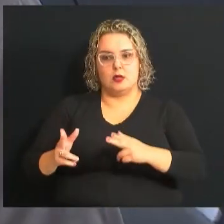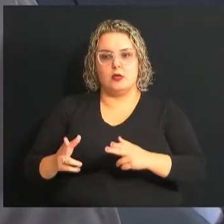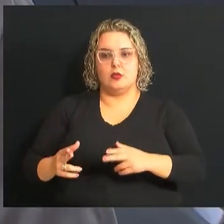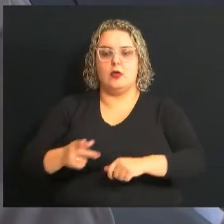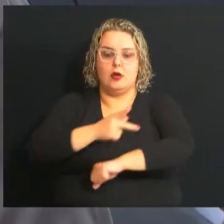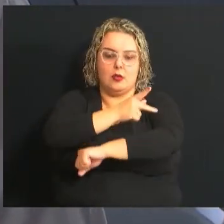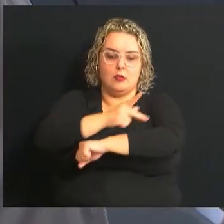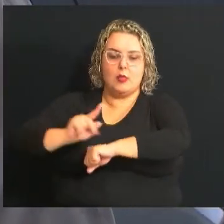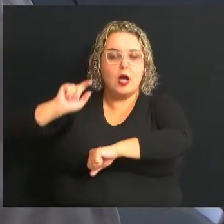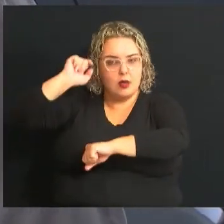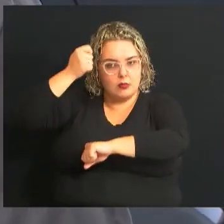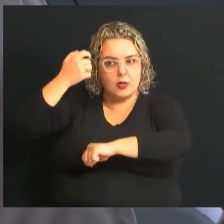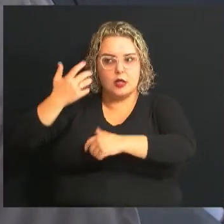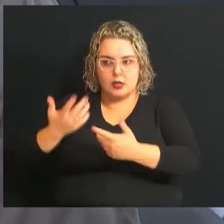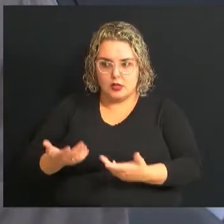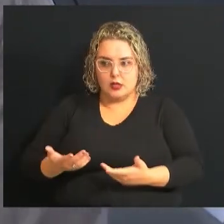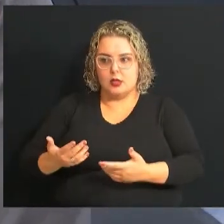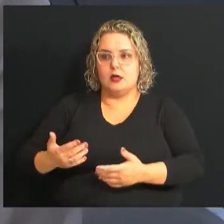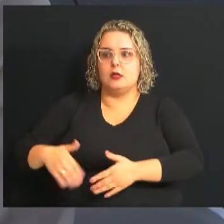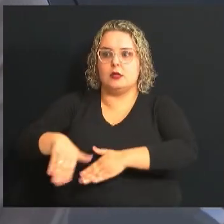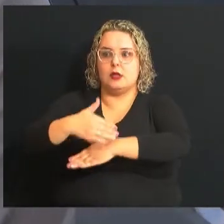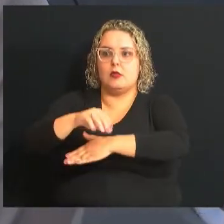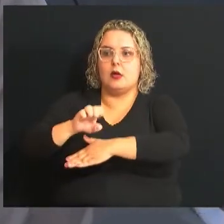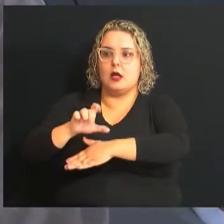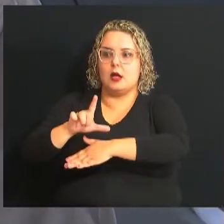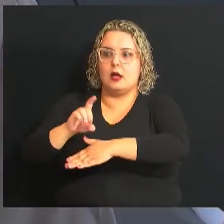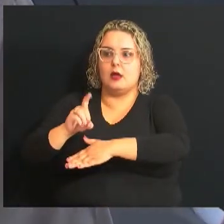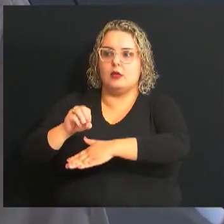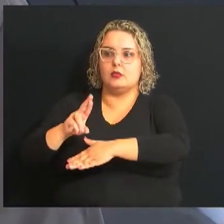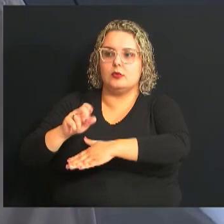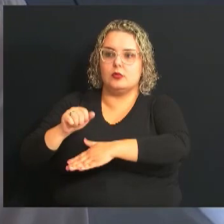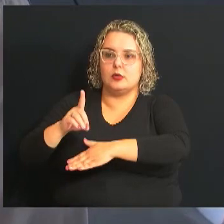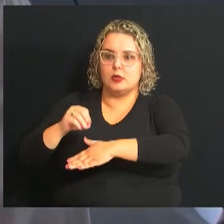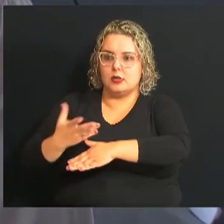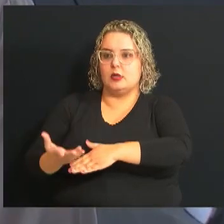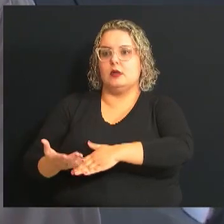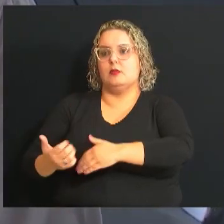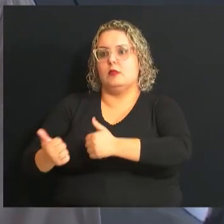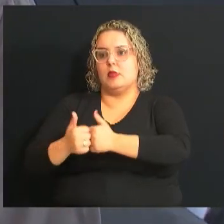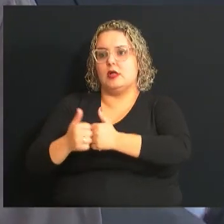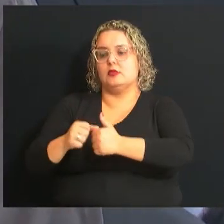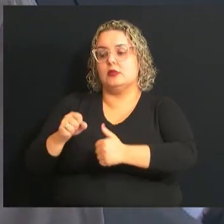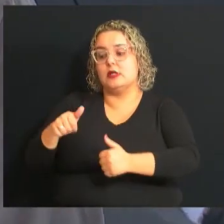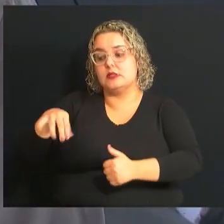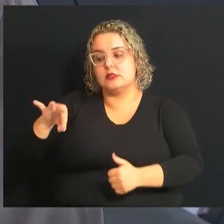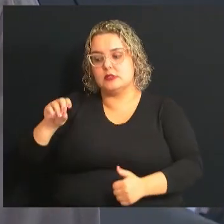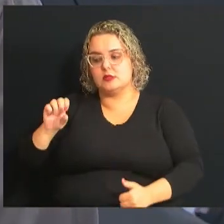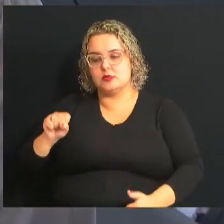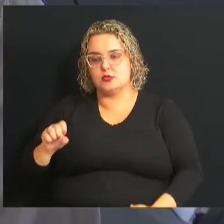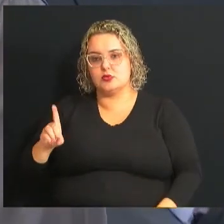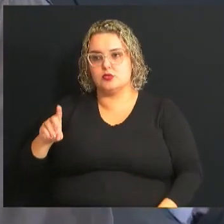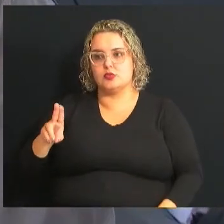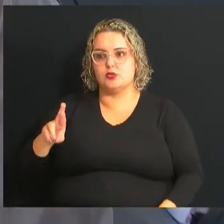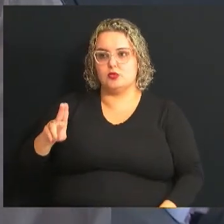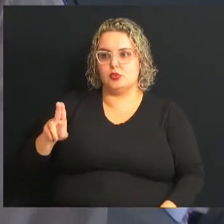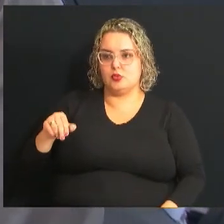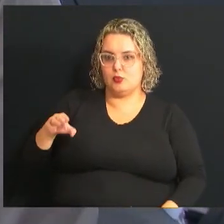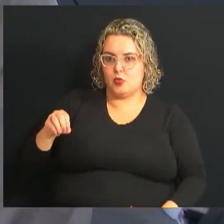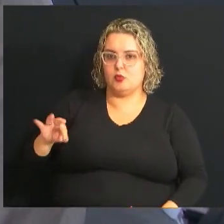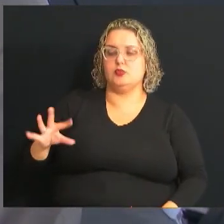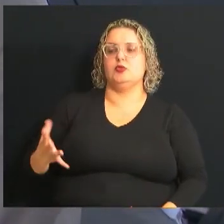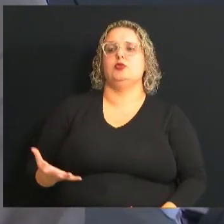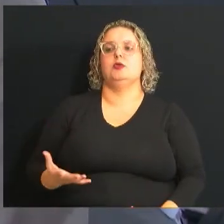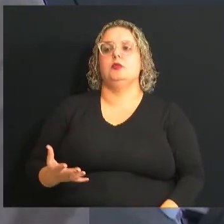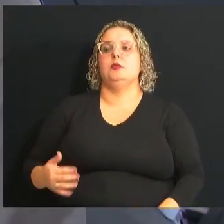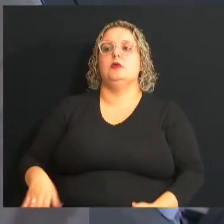ali da Rua Eldorado, marginais à rodovia Santos Dumont, que vai vir essa pavimentação justamente para